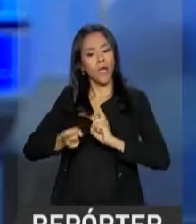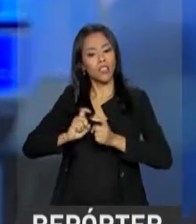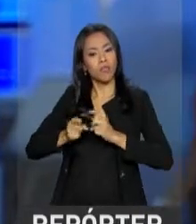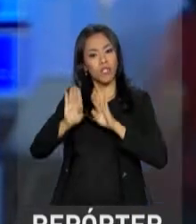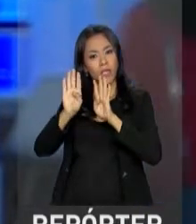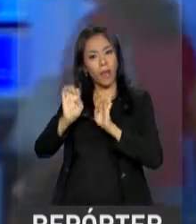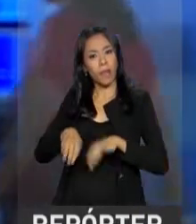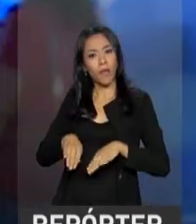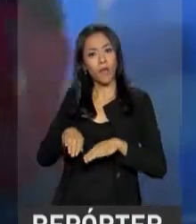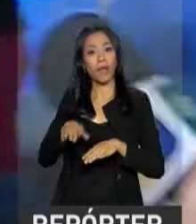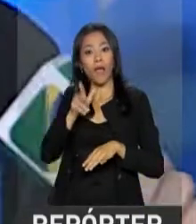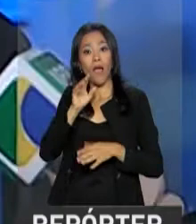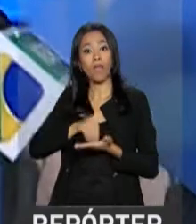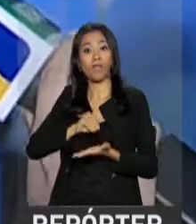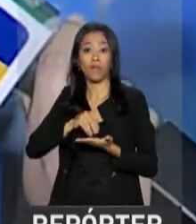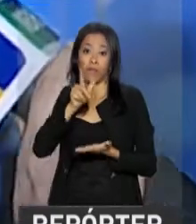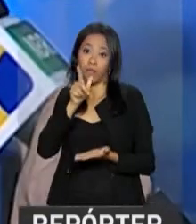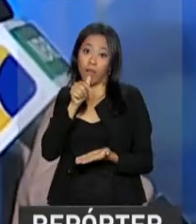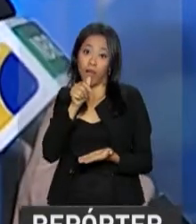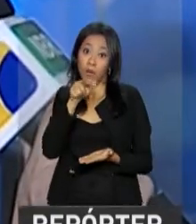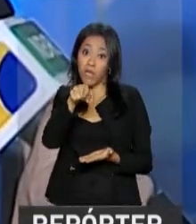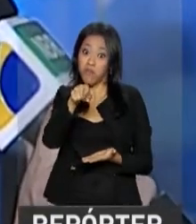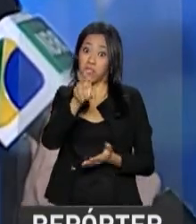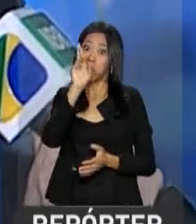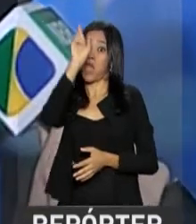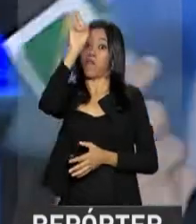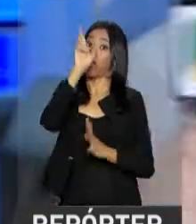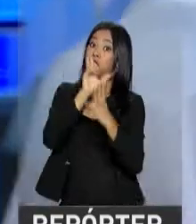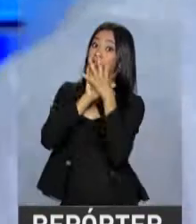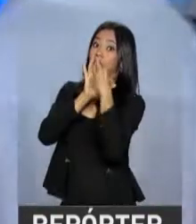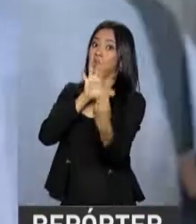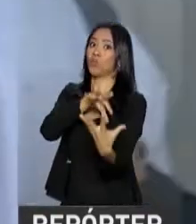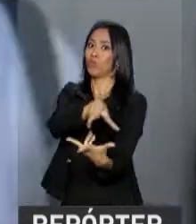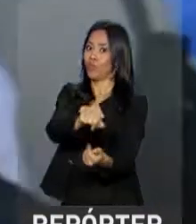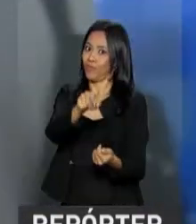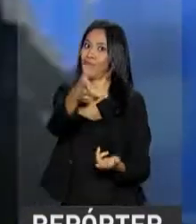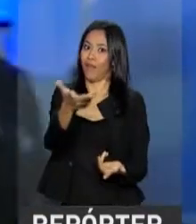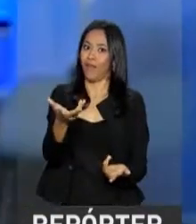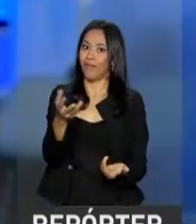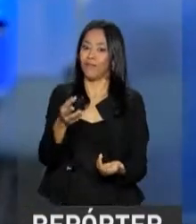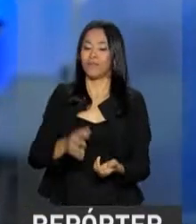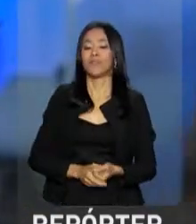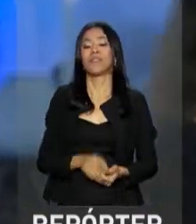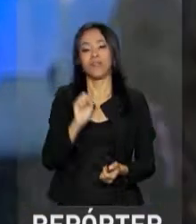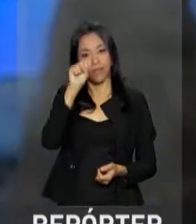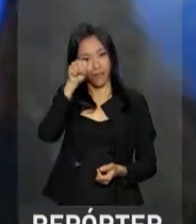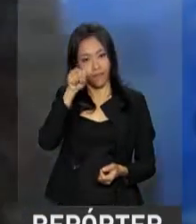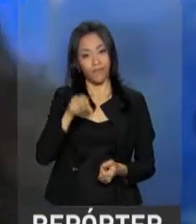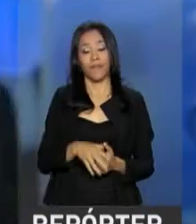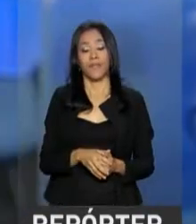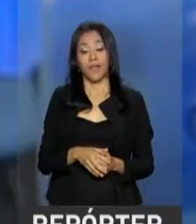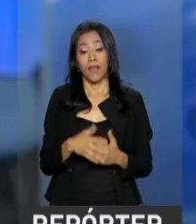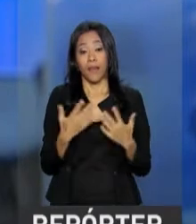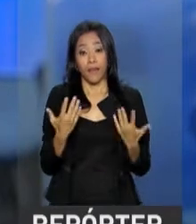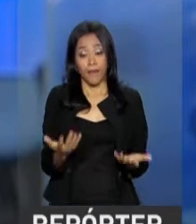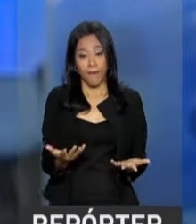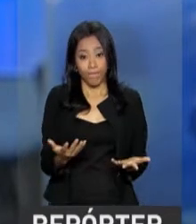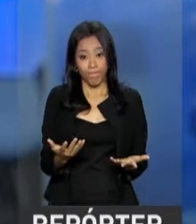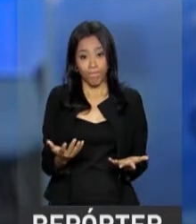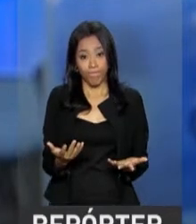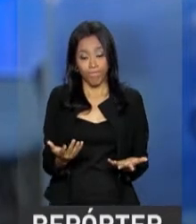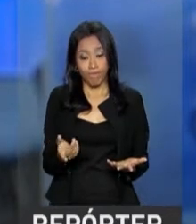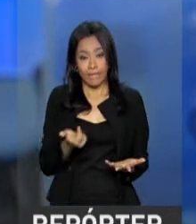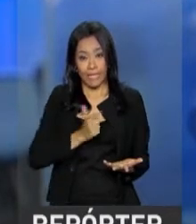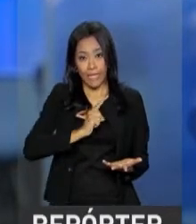a problemática da água. E hoje vocês são referência no mundo nesse assunto, né? Sim, inclusive assim,